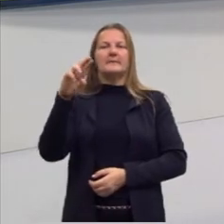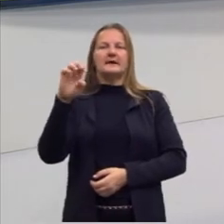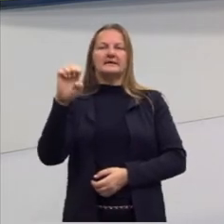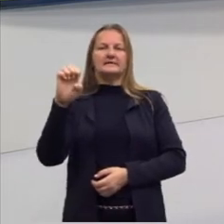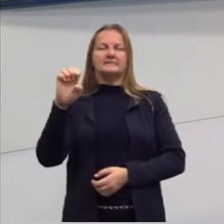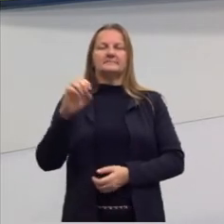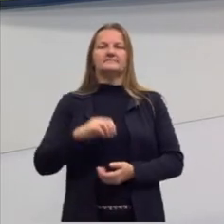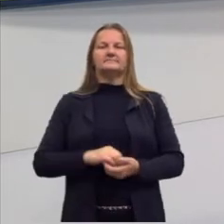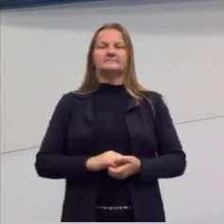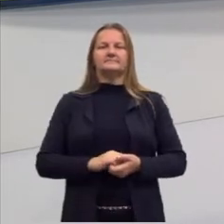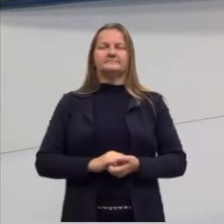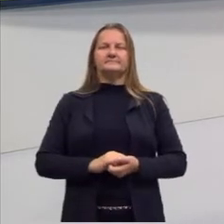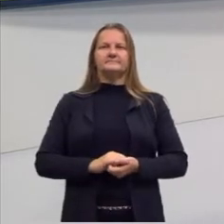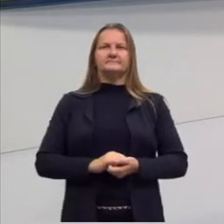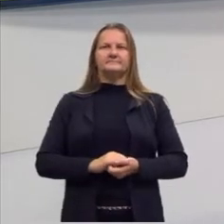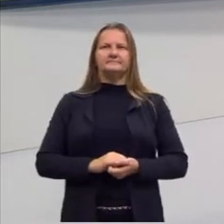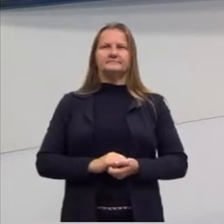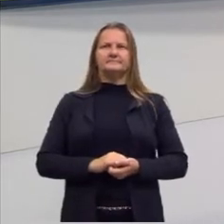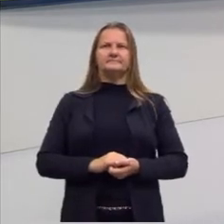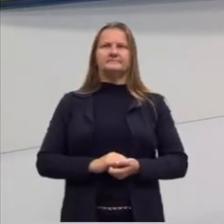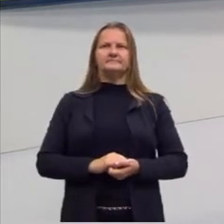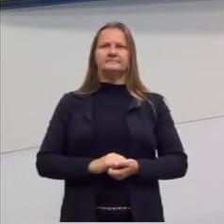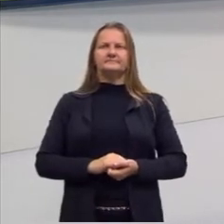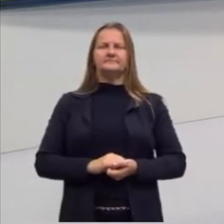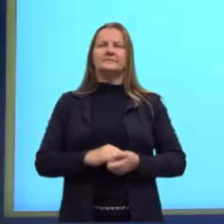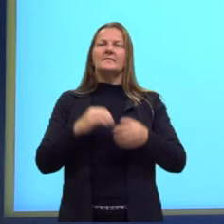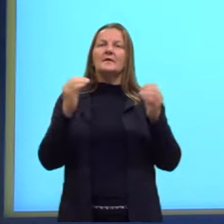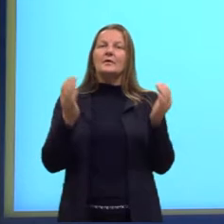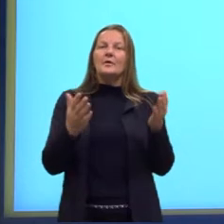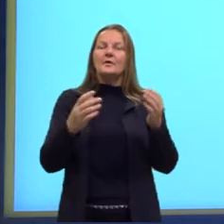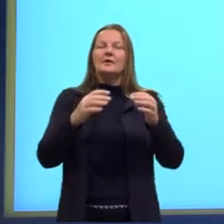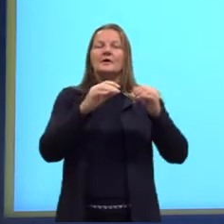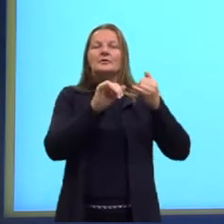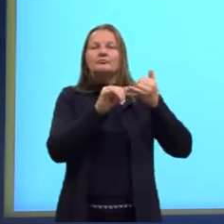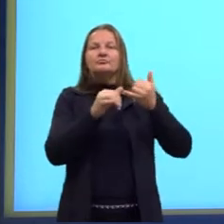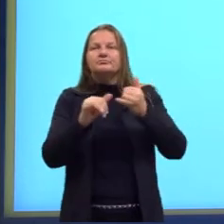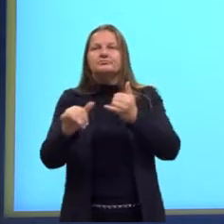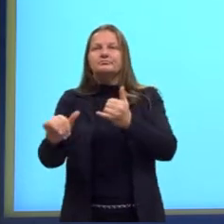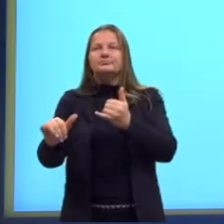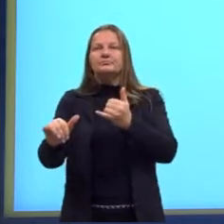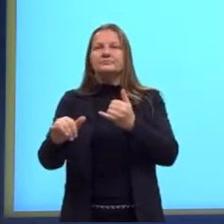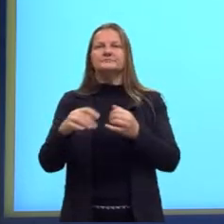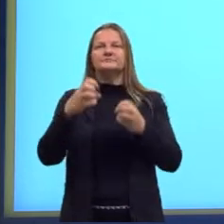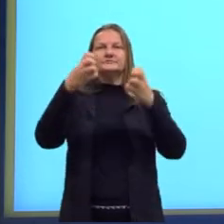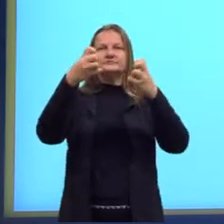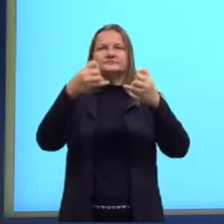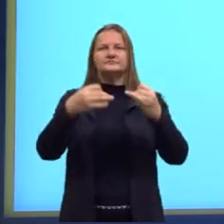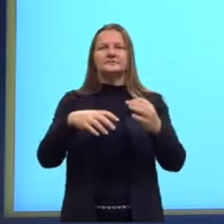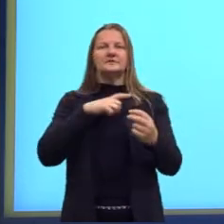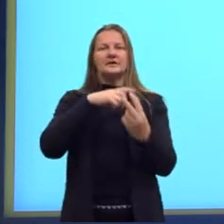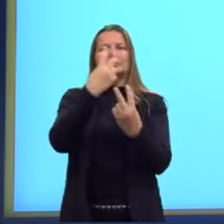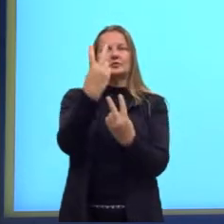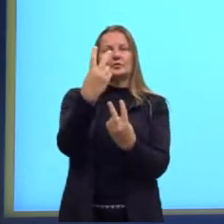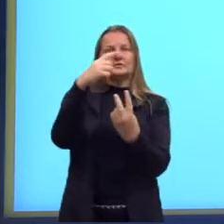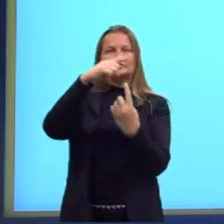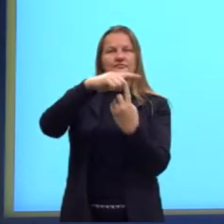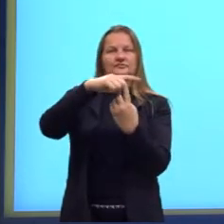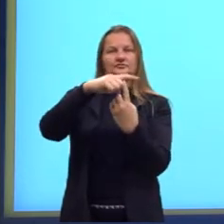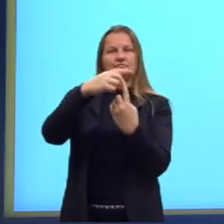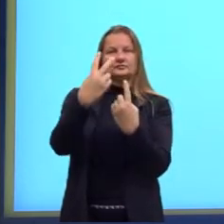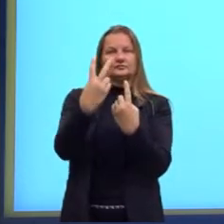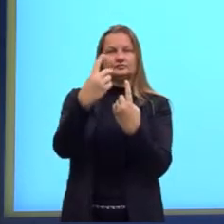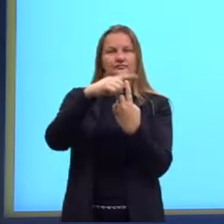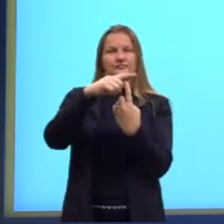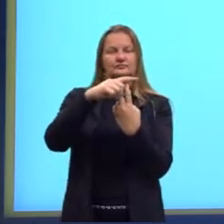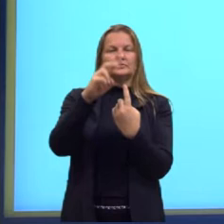o nome dela é um pé Tá bom então falando sobre corrente existem dois tipos né que a